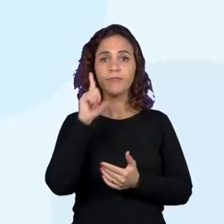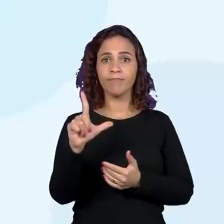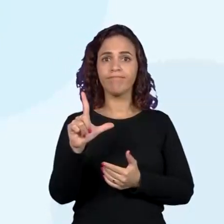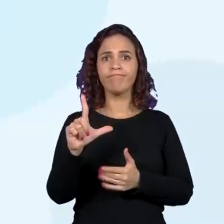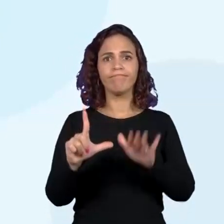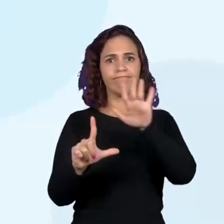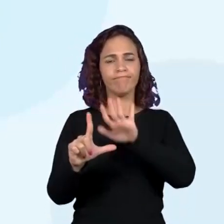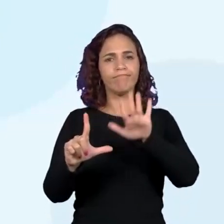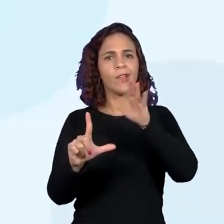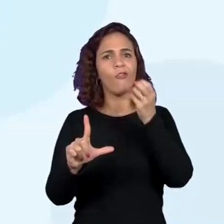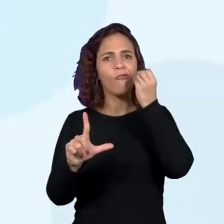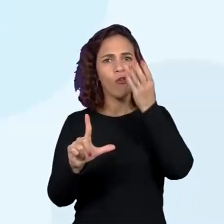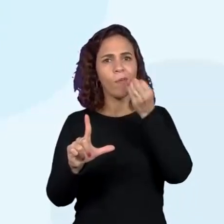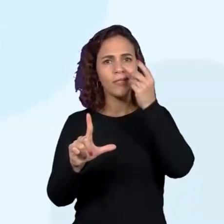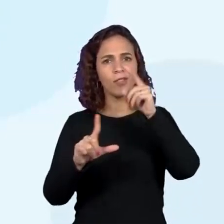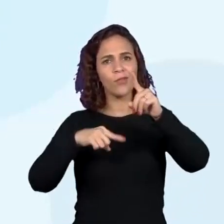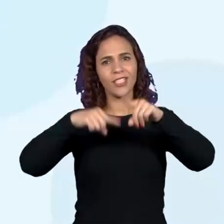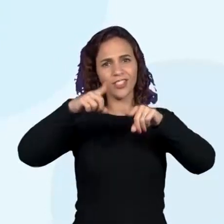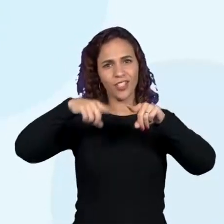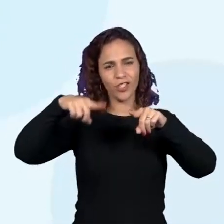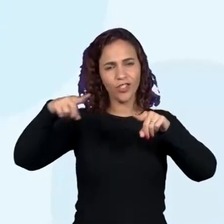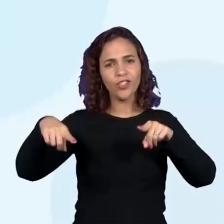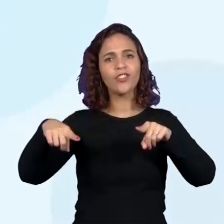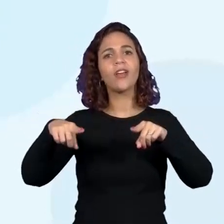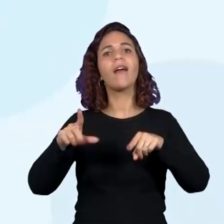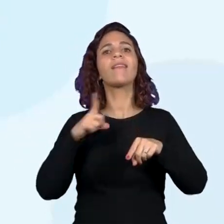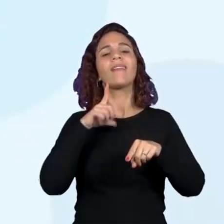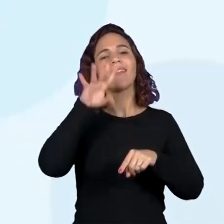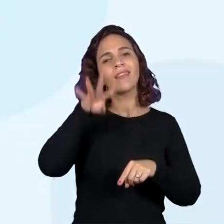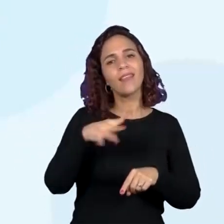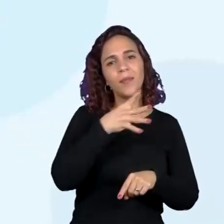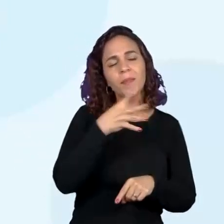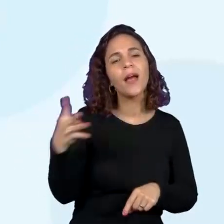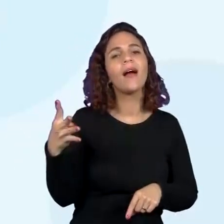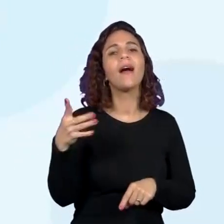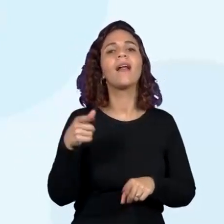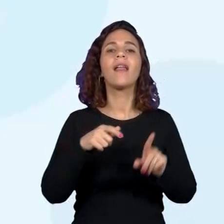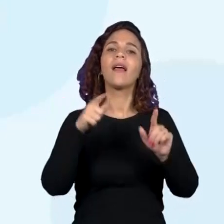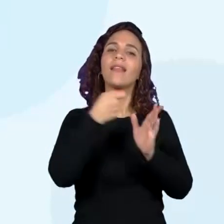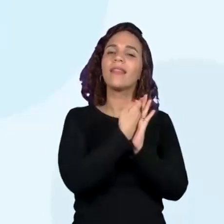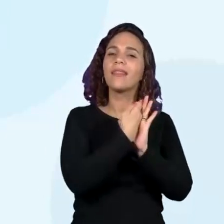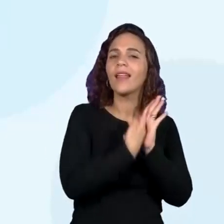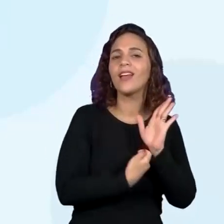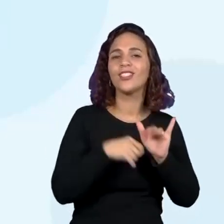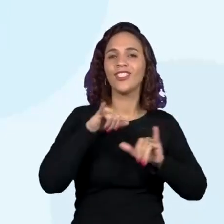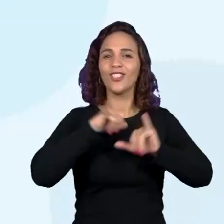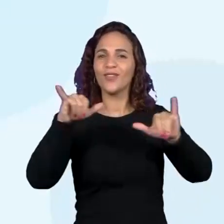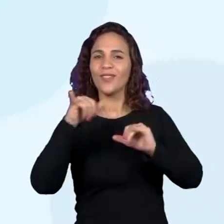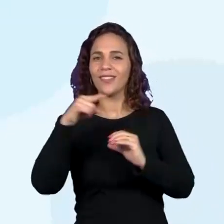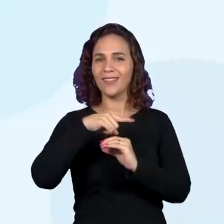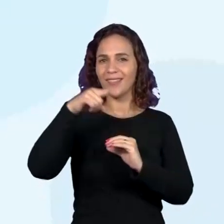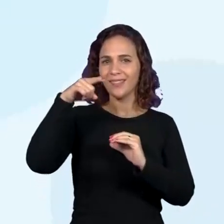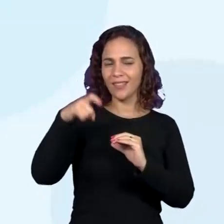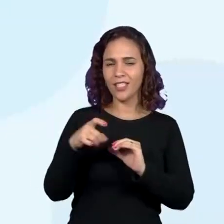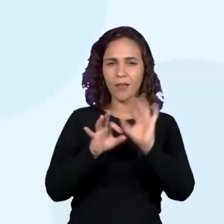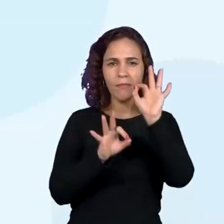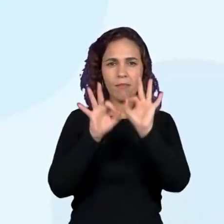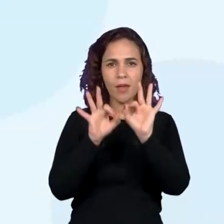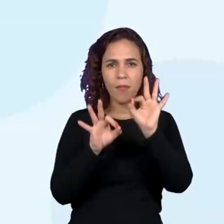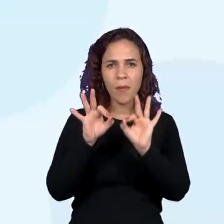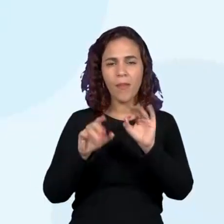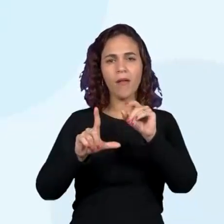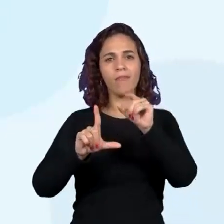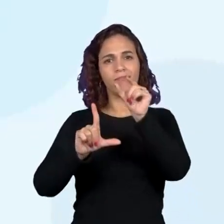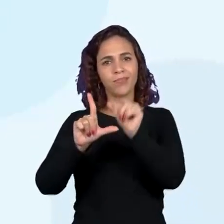dados estatísticos apontados na tabela, presente em texto de divulgação científica, para estruturação e construção de gráficos